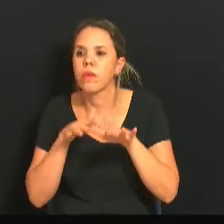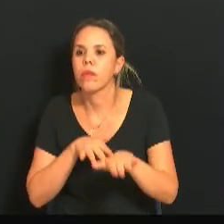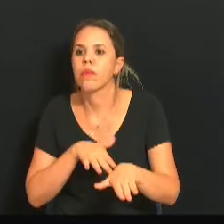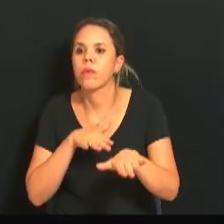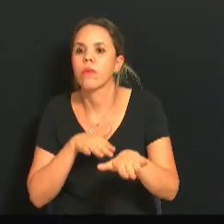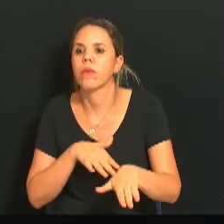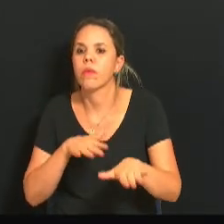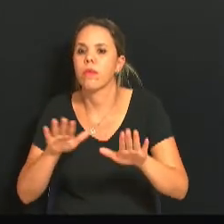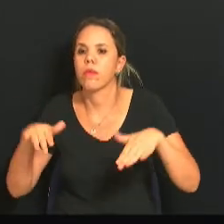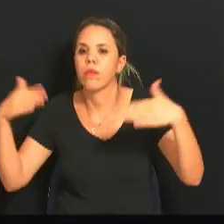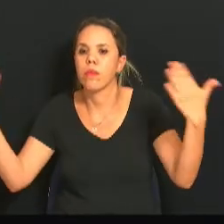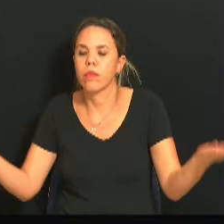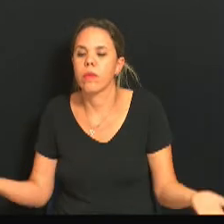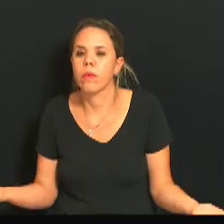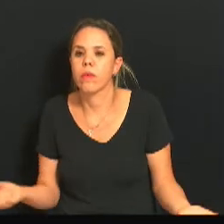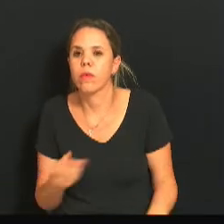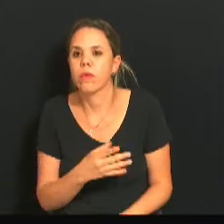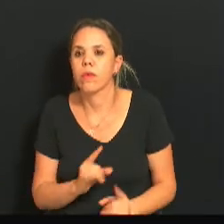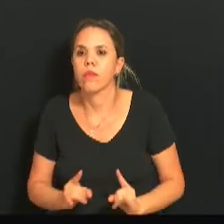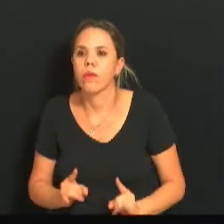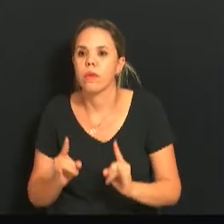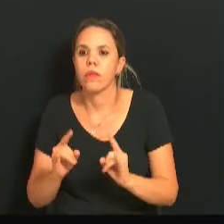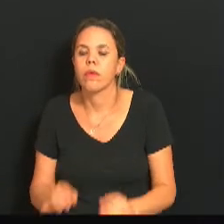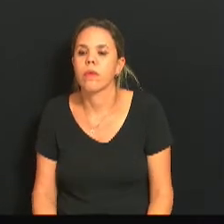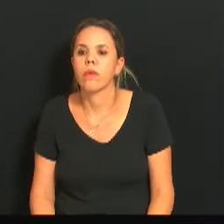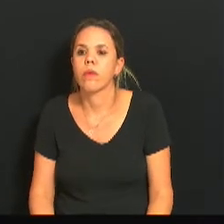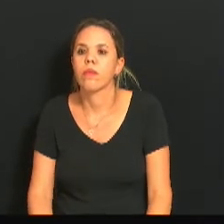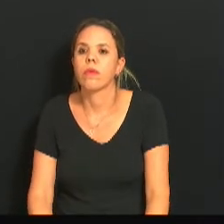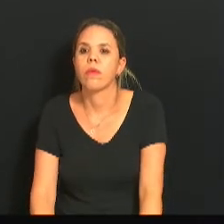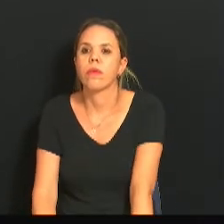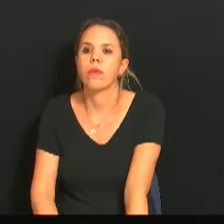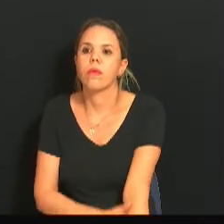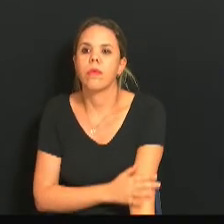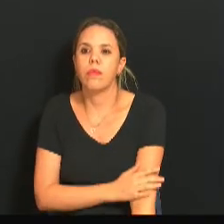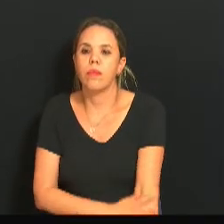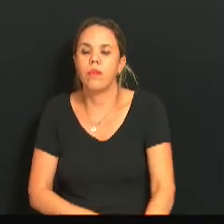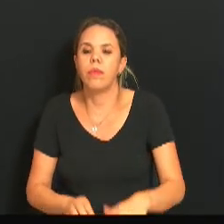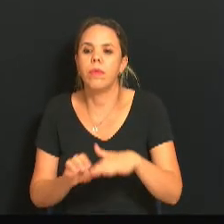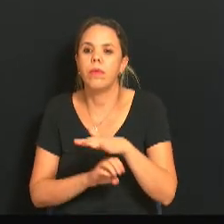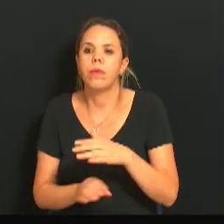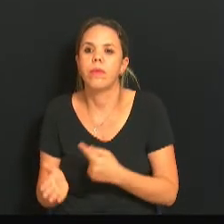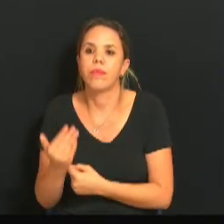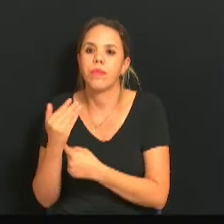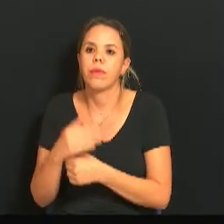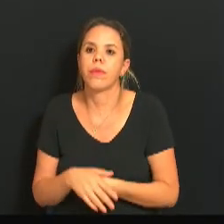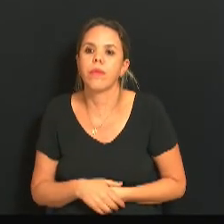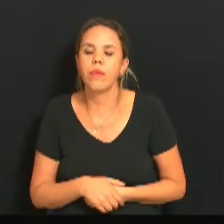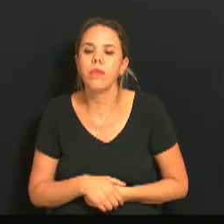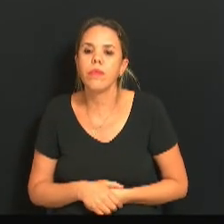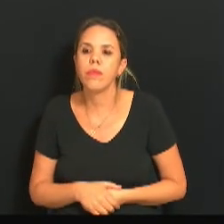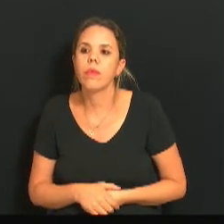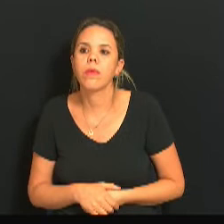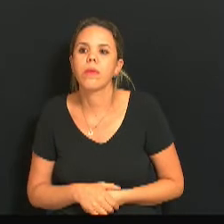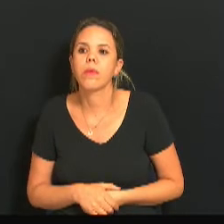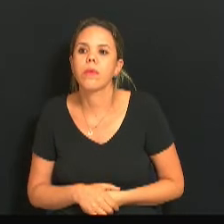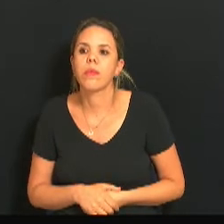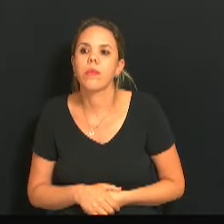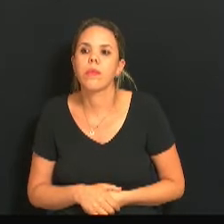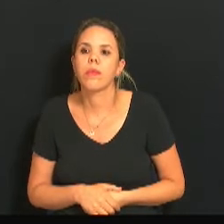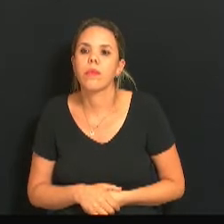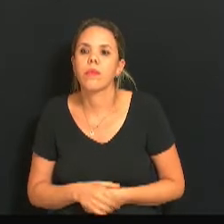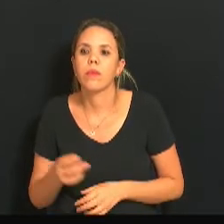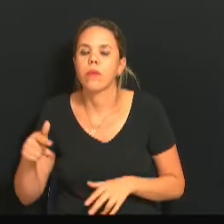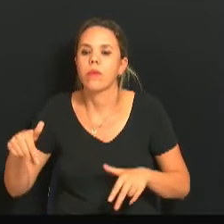descoberto aqui novamente um prédio para Startup na empresa de tecnologia com bastante área que diz